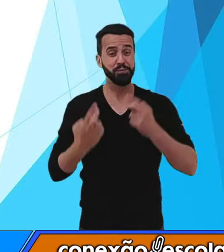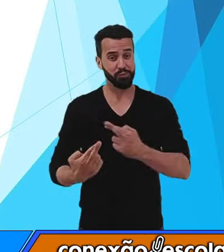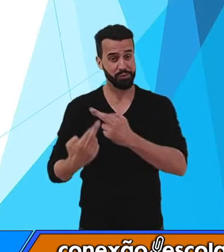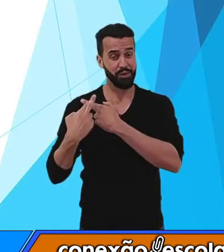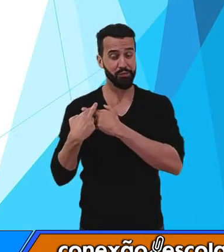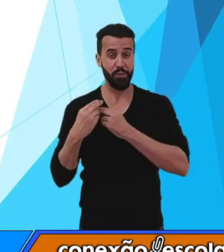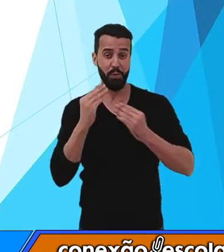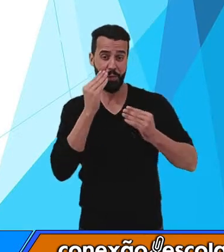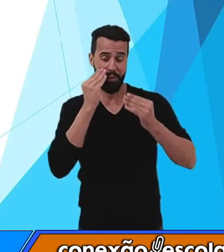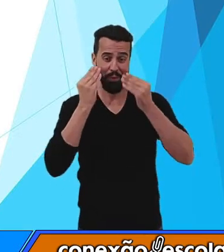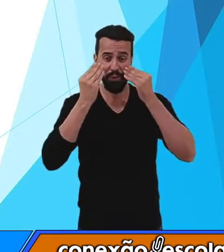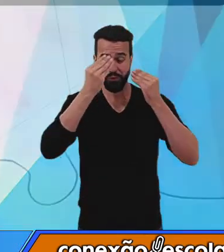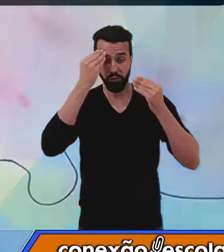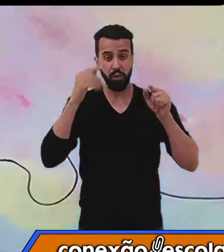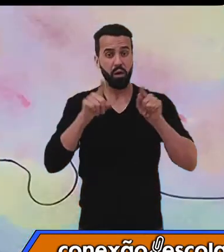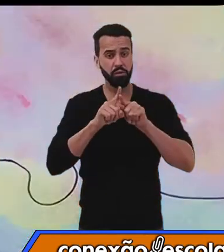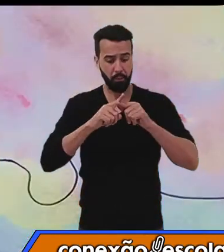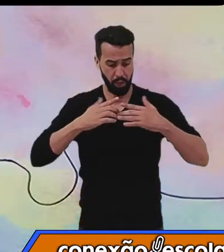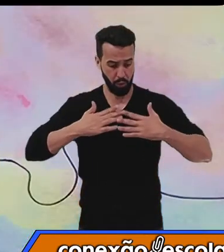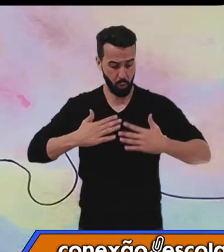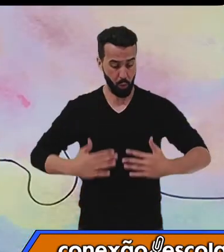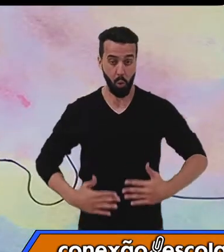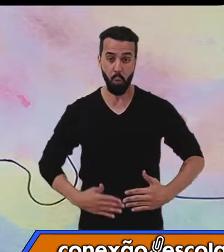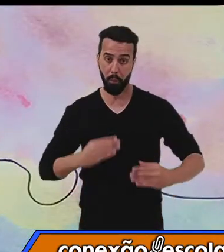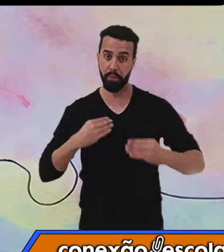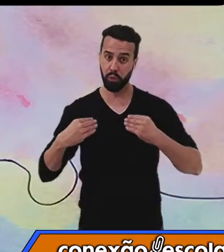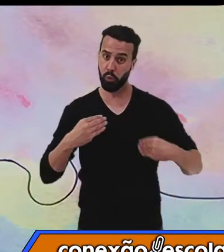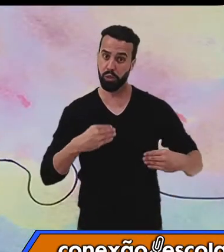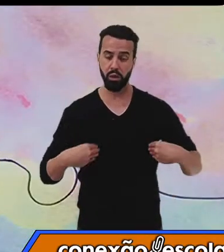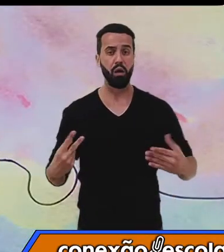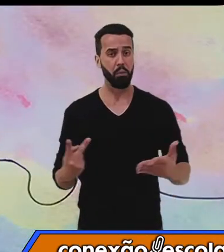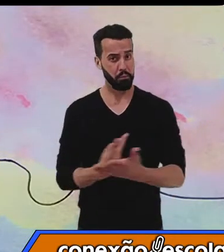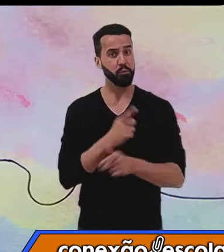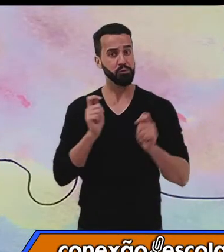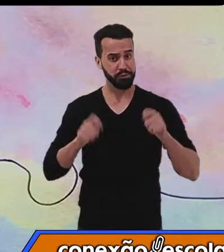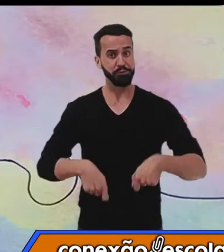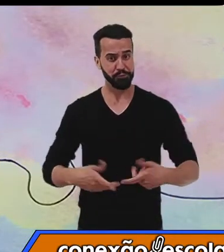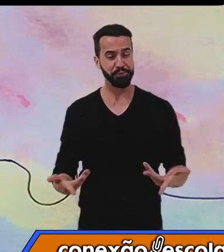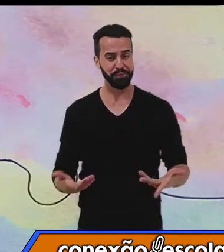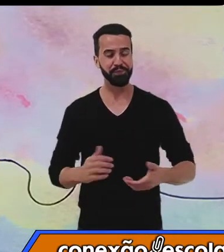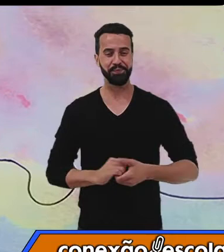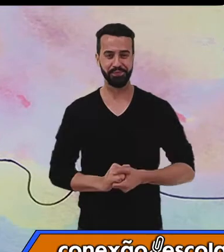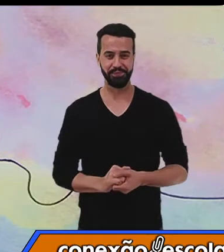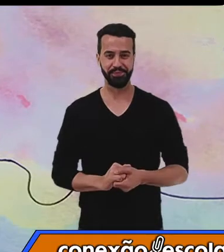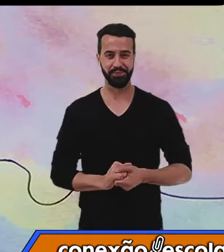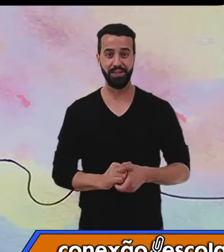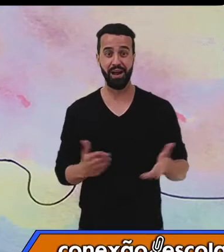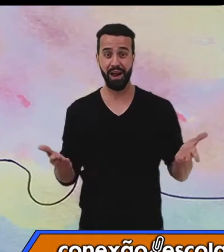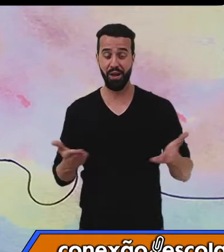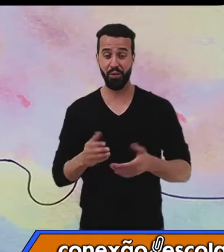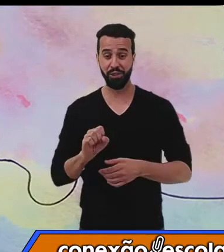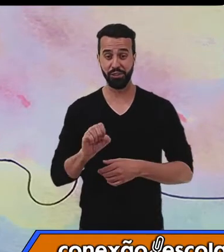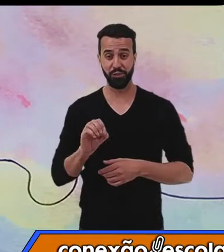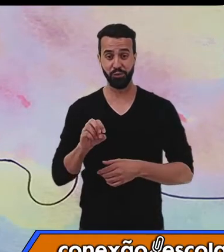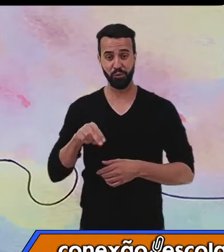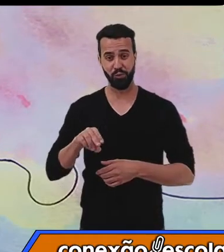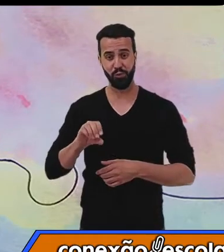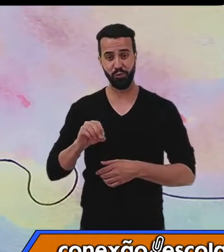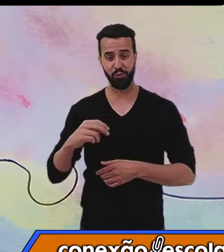pintura do rosto ou até mesmo do corpo dos atores e atrizes. Agora, a